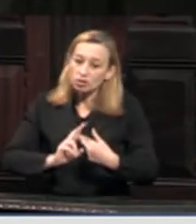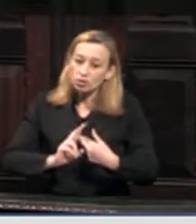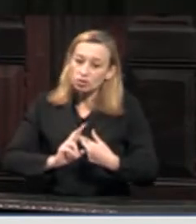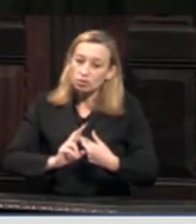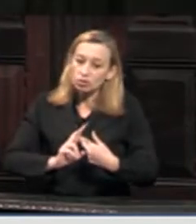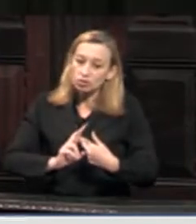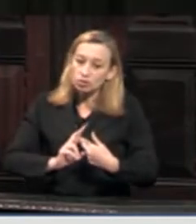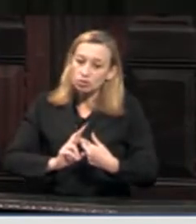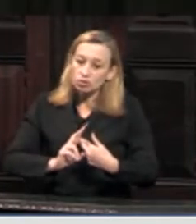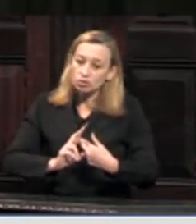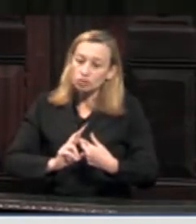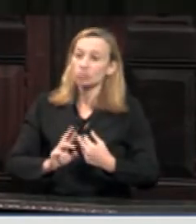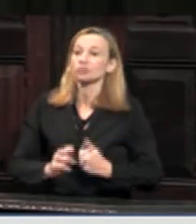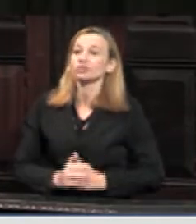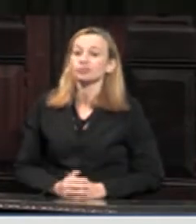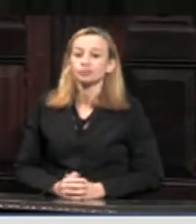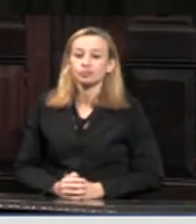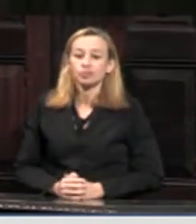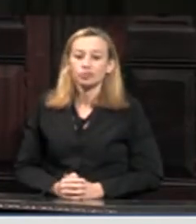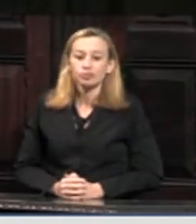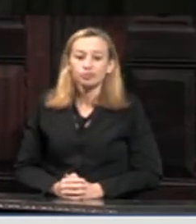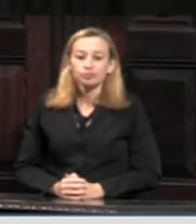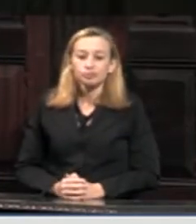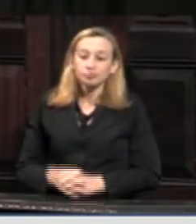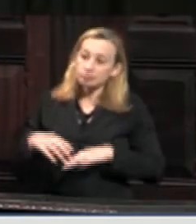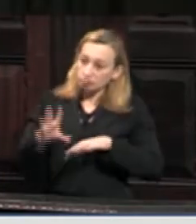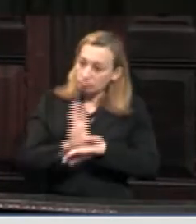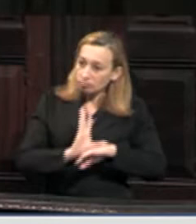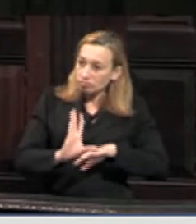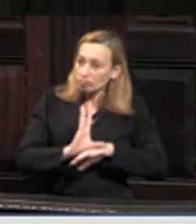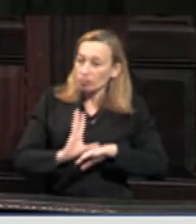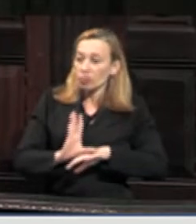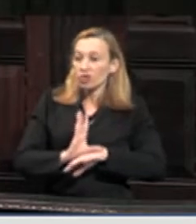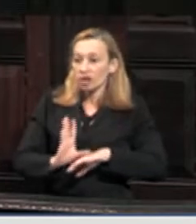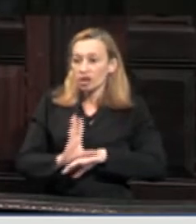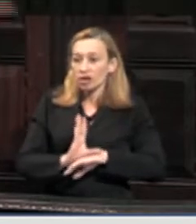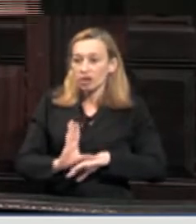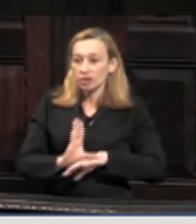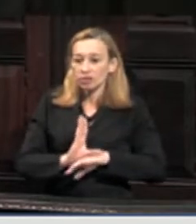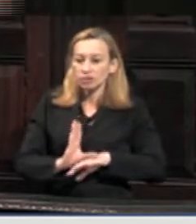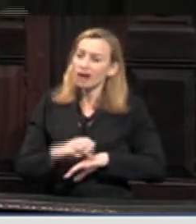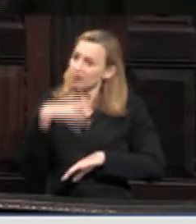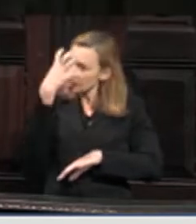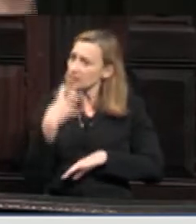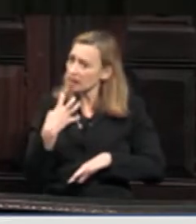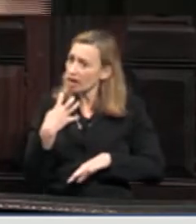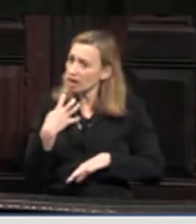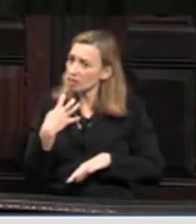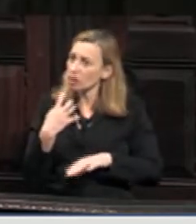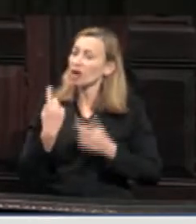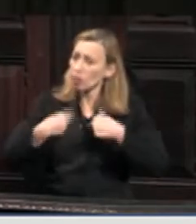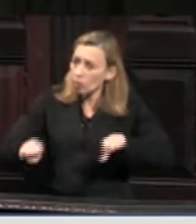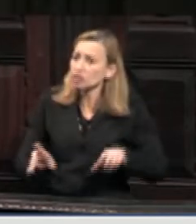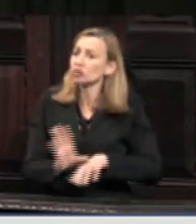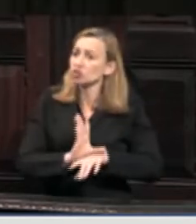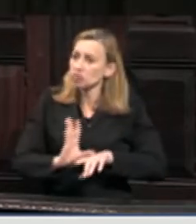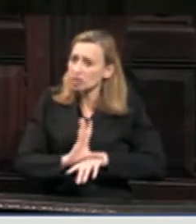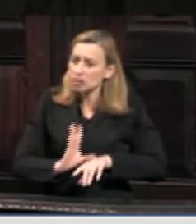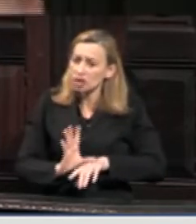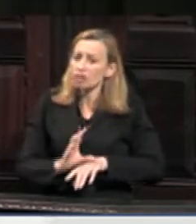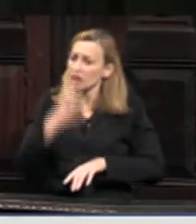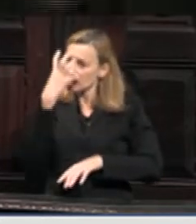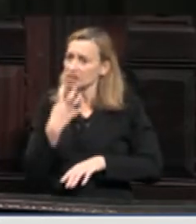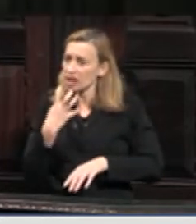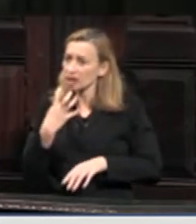dispositivo constitucional. A Constituição ainda tem que ter valor no Brasil. É grave a ameaça fascista no Brasil, que